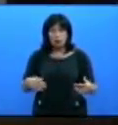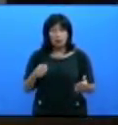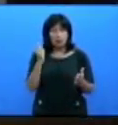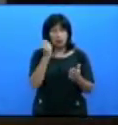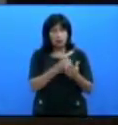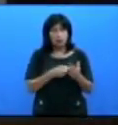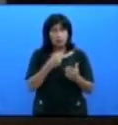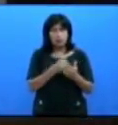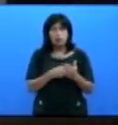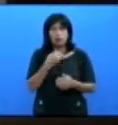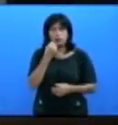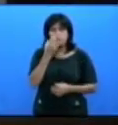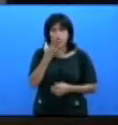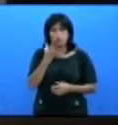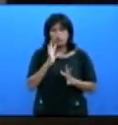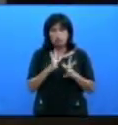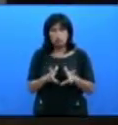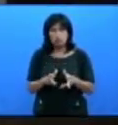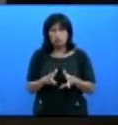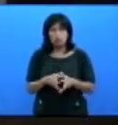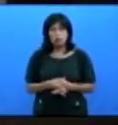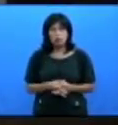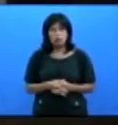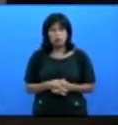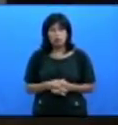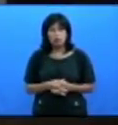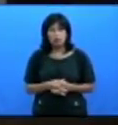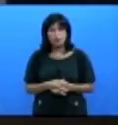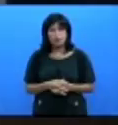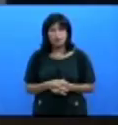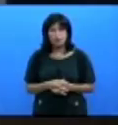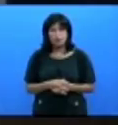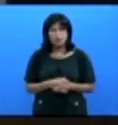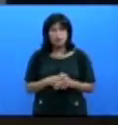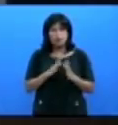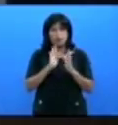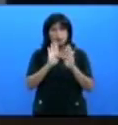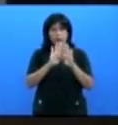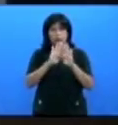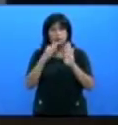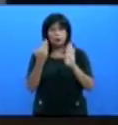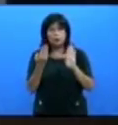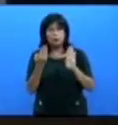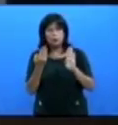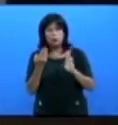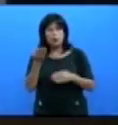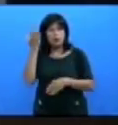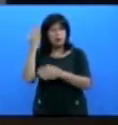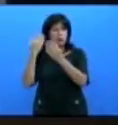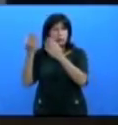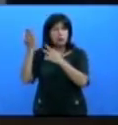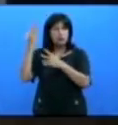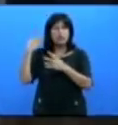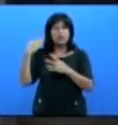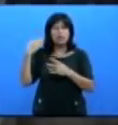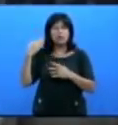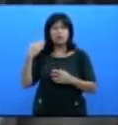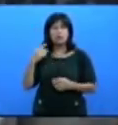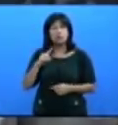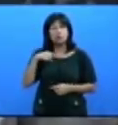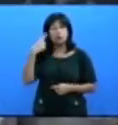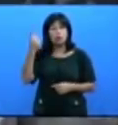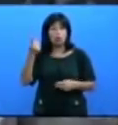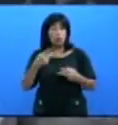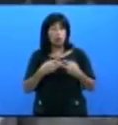o complexo da radioterapia. Essa porta aí é a antiga sala da bomba de cobalto, que está